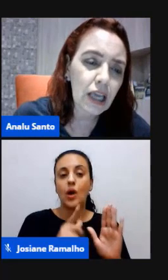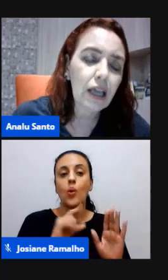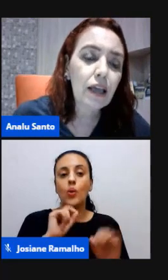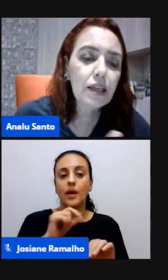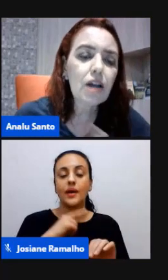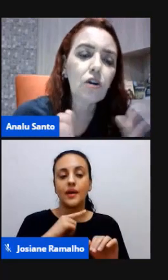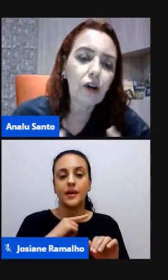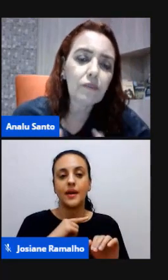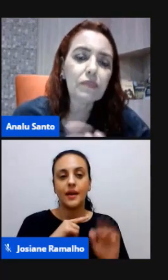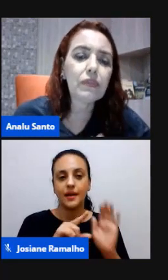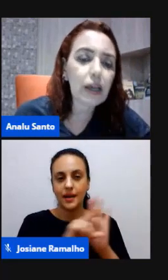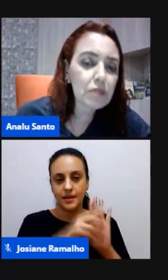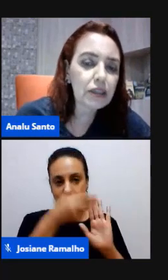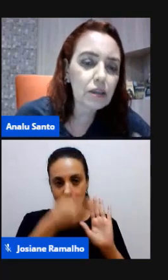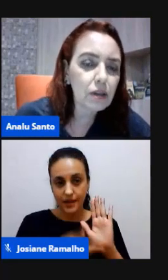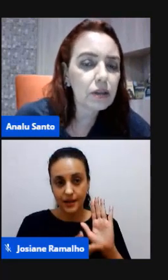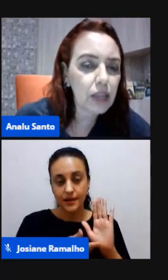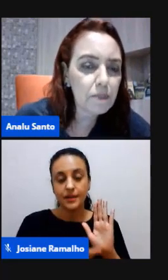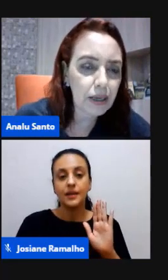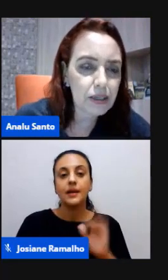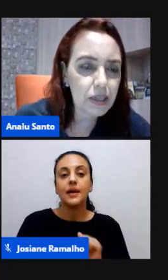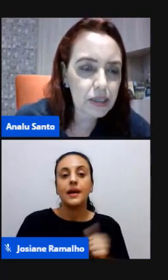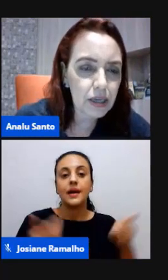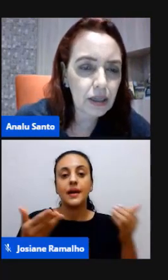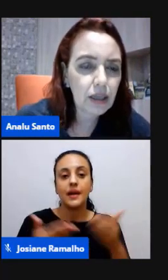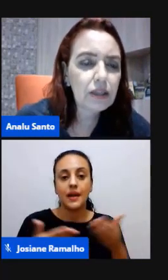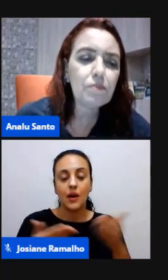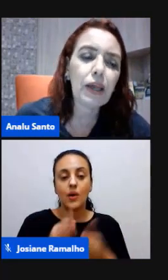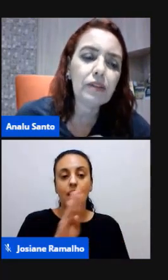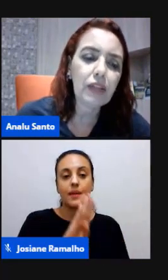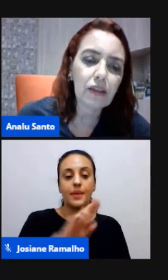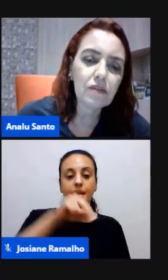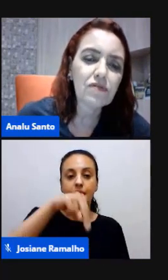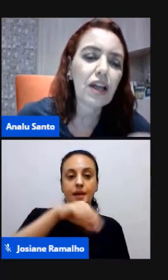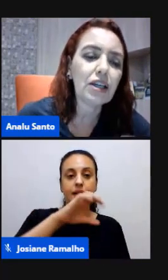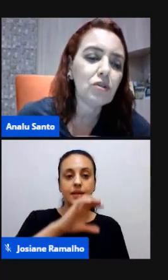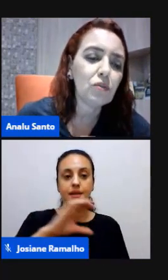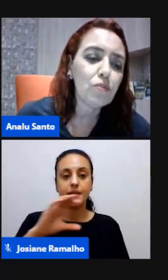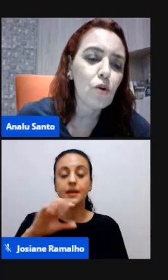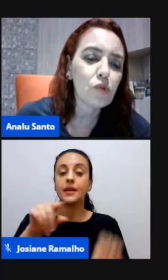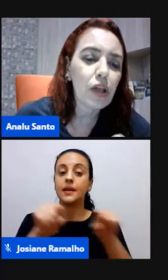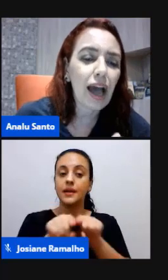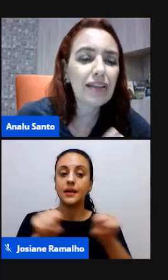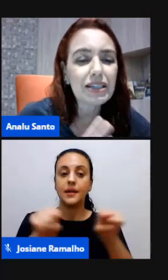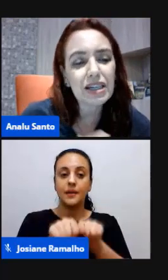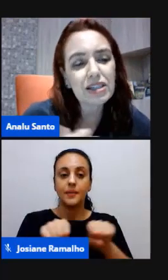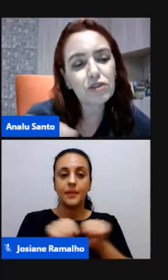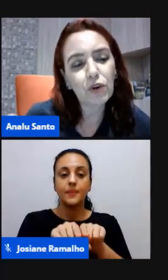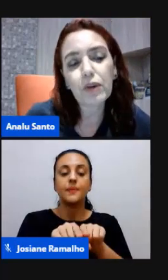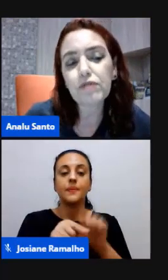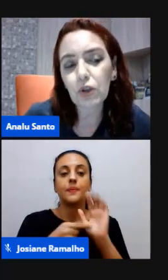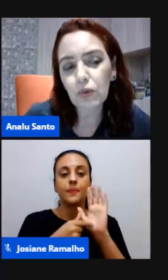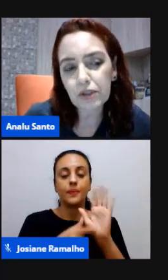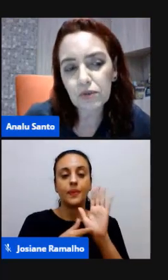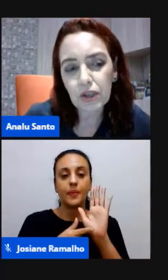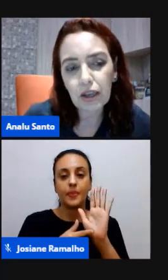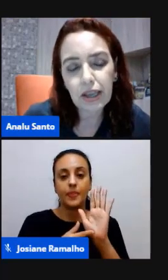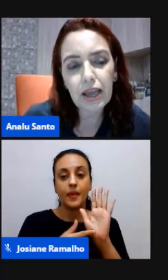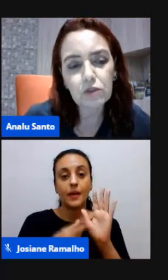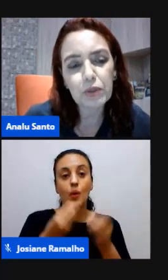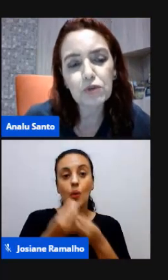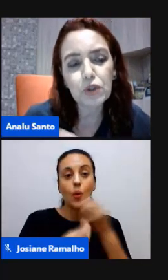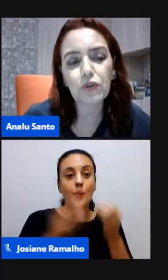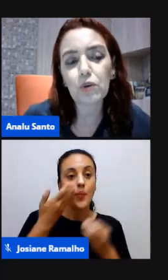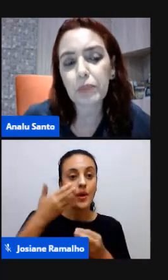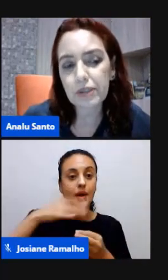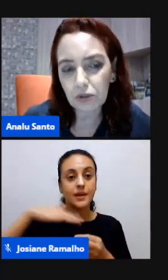crianças, e agora, na BNCC, também tem falando um pouco, as crianças foram evoluindo, né?